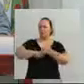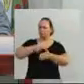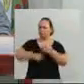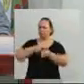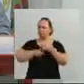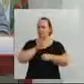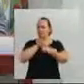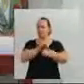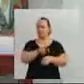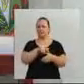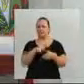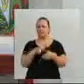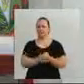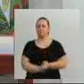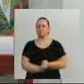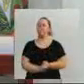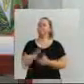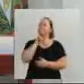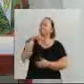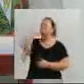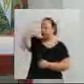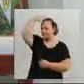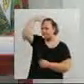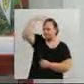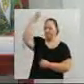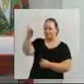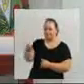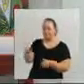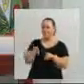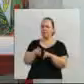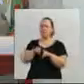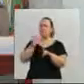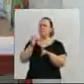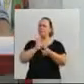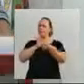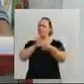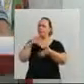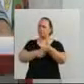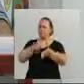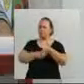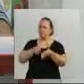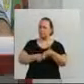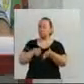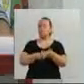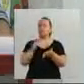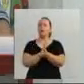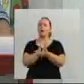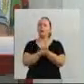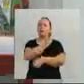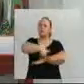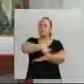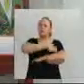Eu queria dizer ao vereador Adriano, que apresentou aqui algumas reivindicações de algumas vias que passam pelo processo de pavimentação.